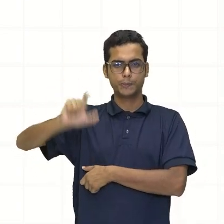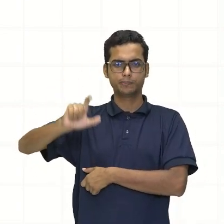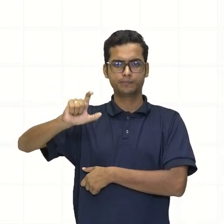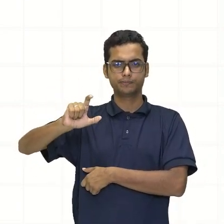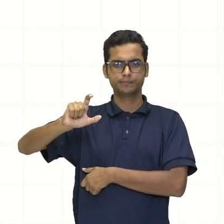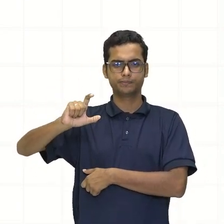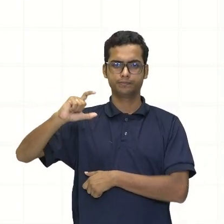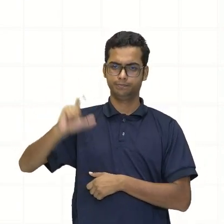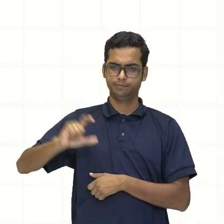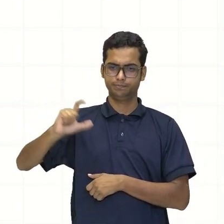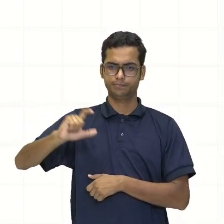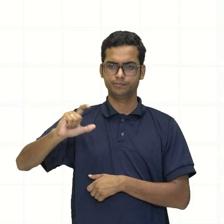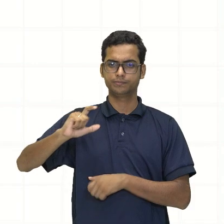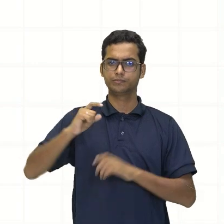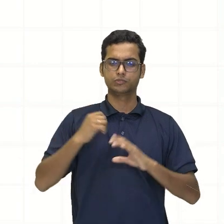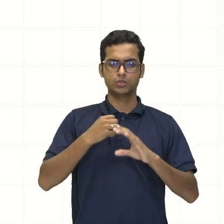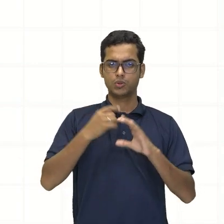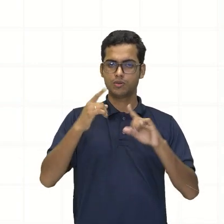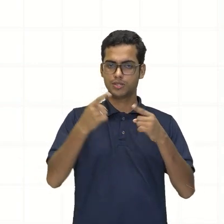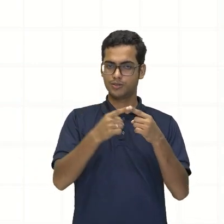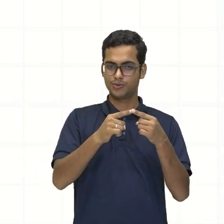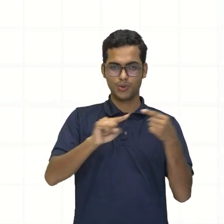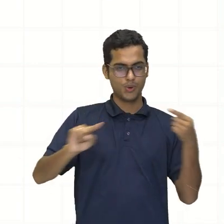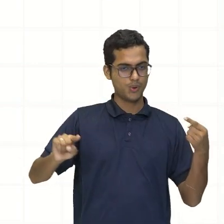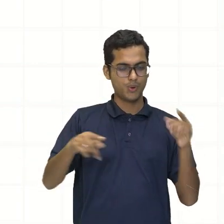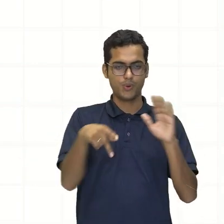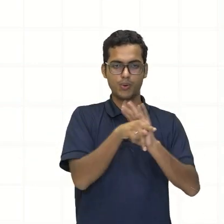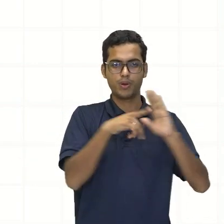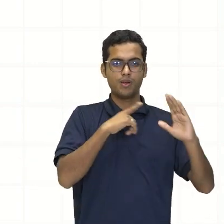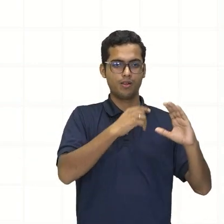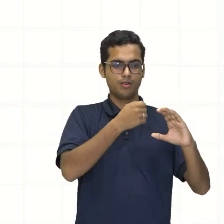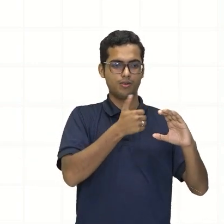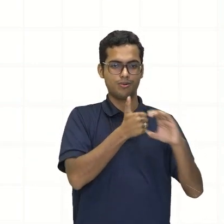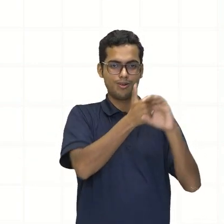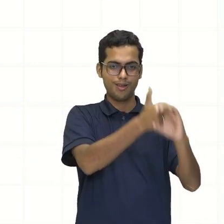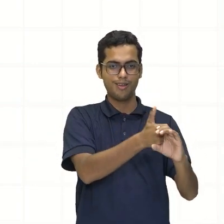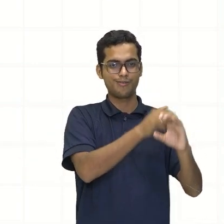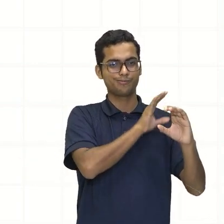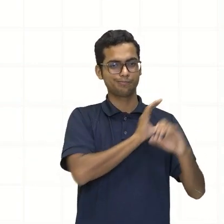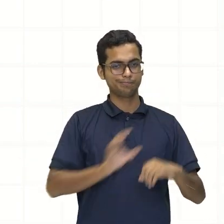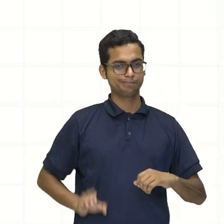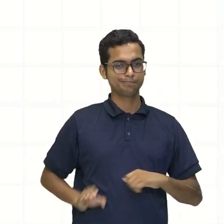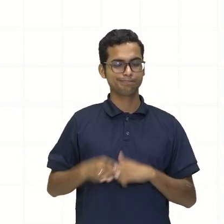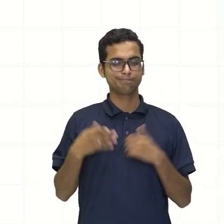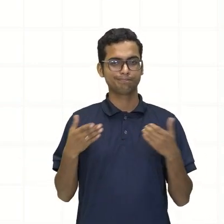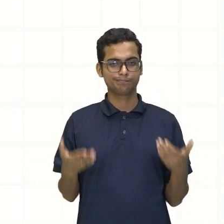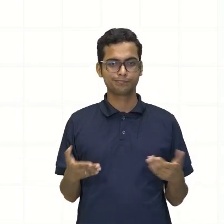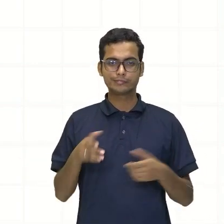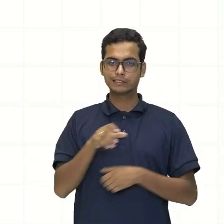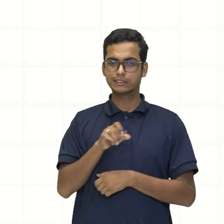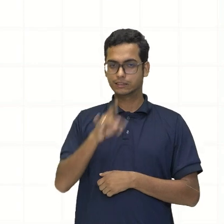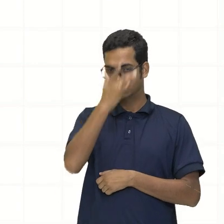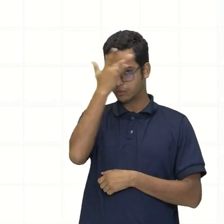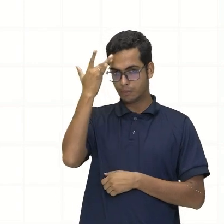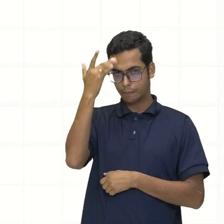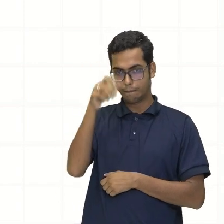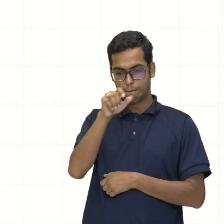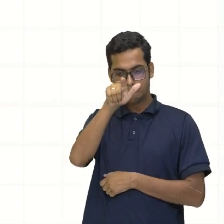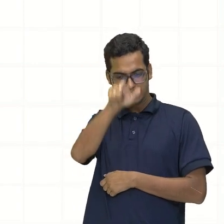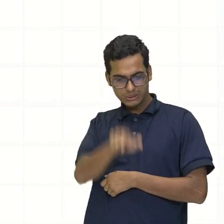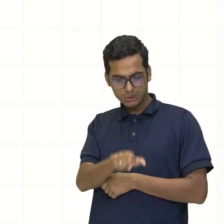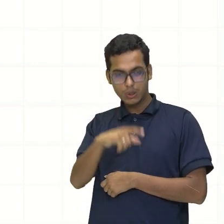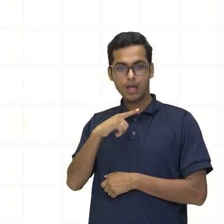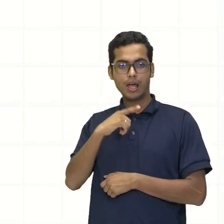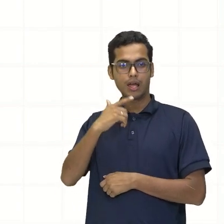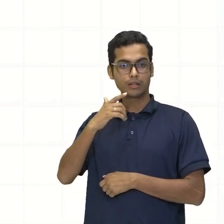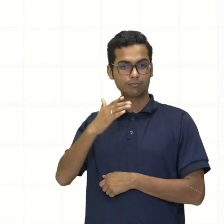se caracterizava dentro do contexto de fazer parte da instituição cristã. Logo, se ele era muçulmano, ele deveria sim